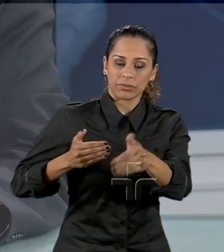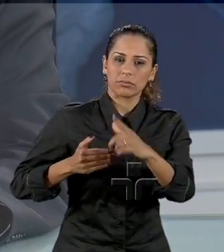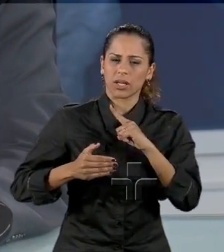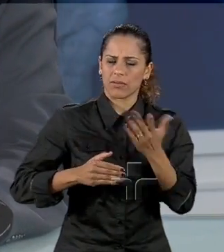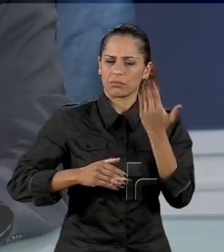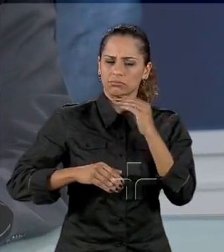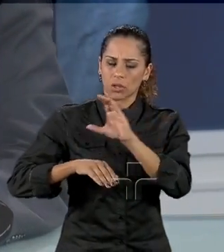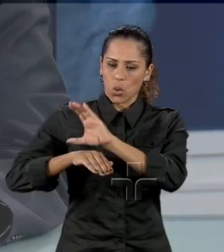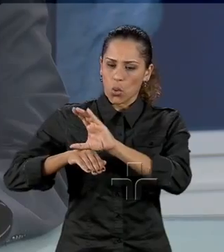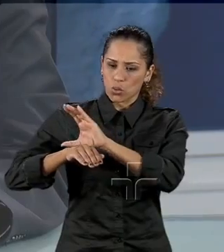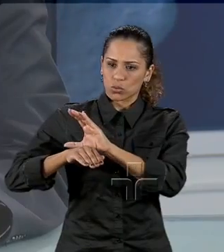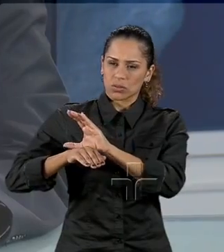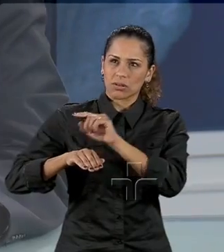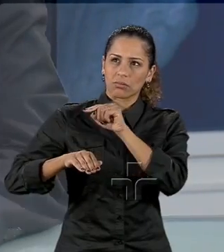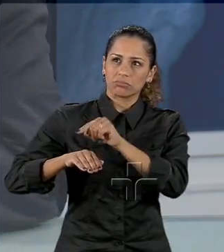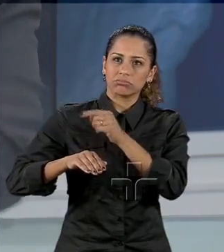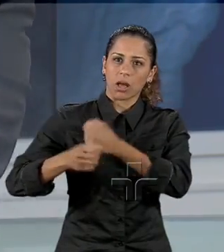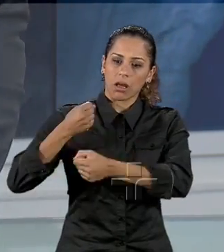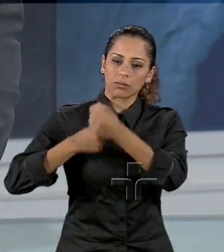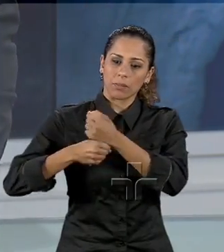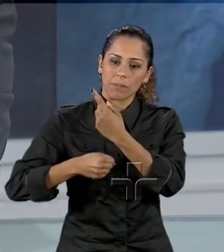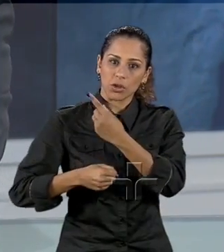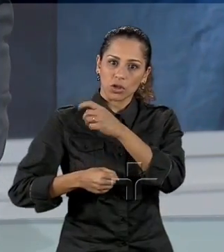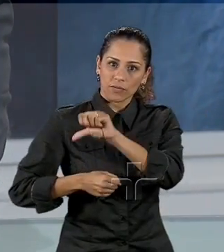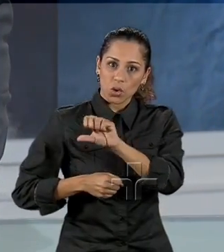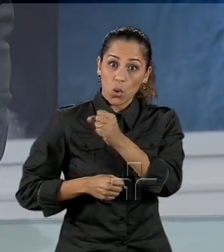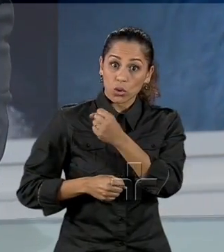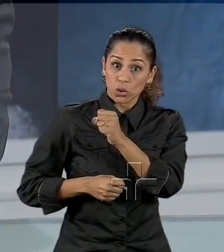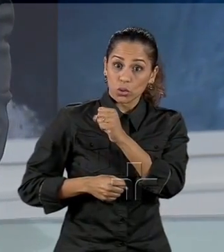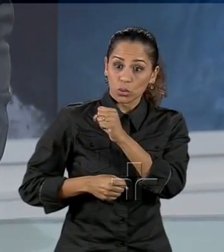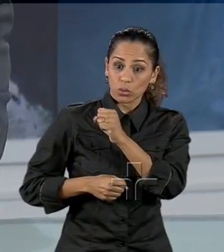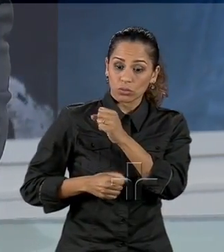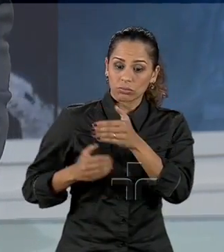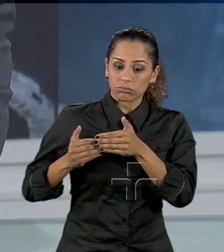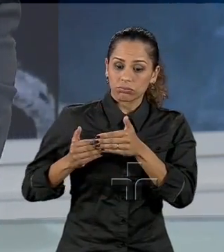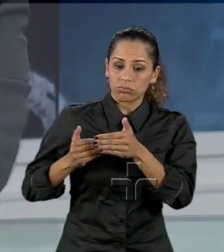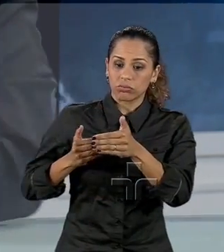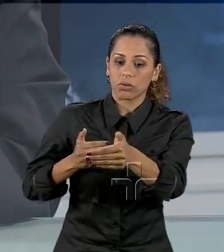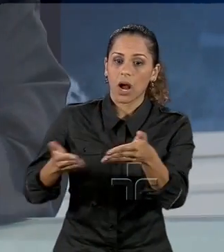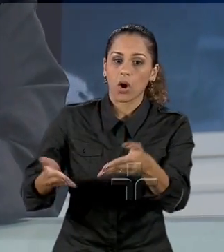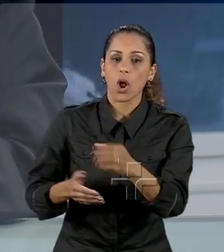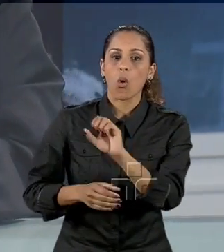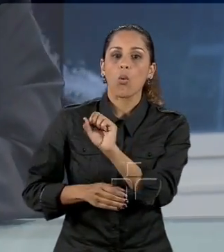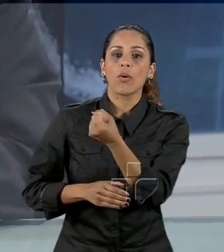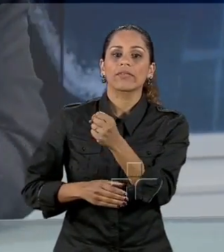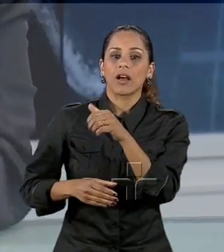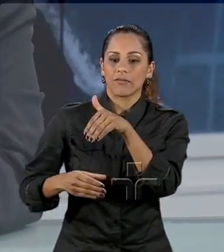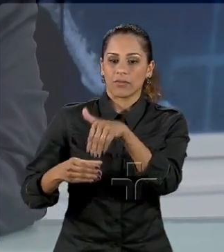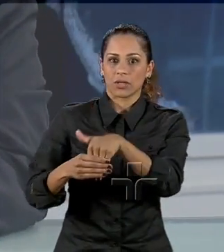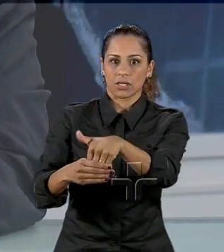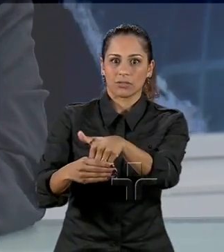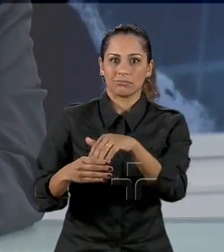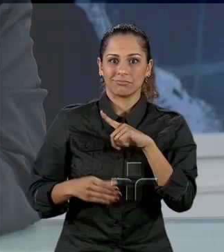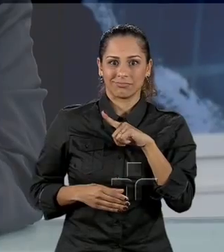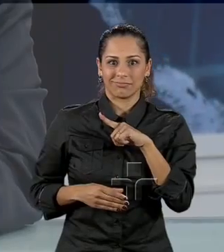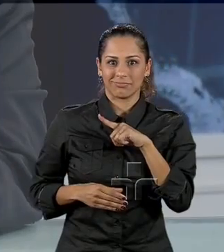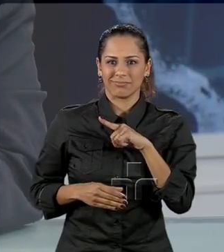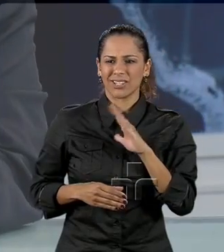mais forte, que é de 1988, esse era o nosso 8º pleito presidencial, que a gente já tem esse tipo de abalo. Eu